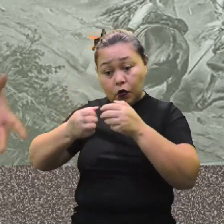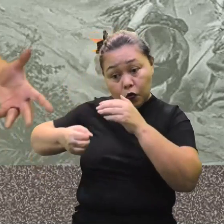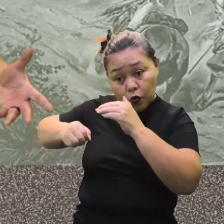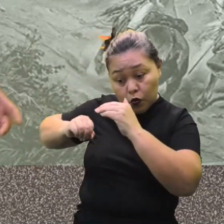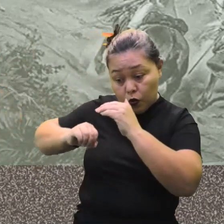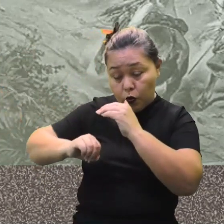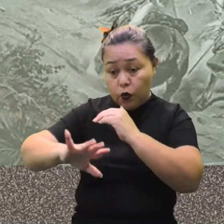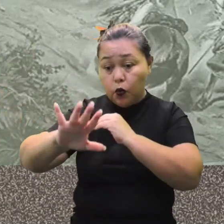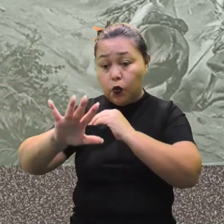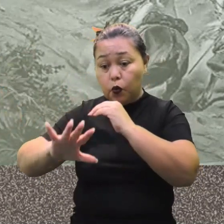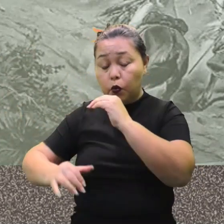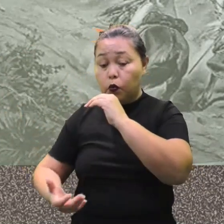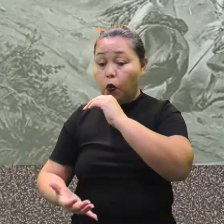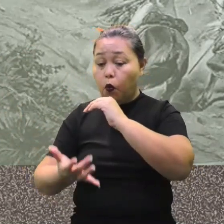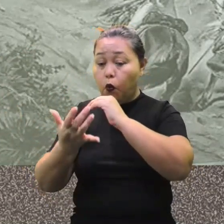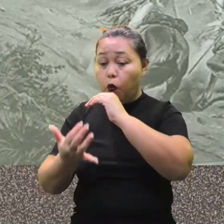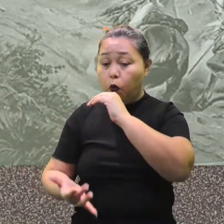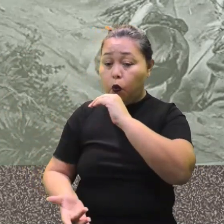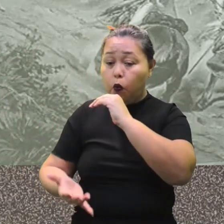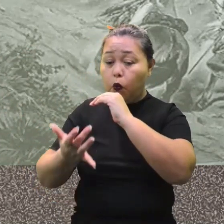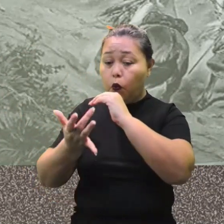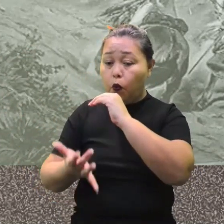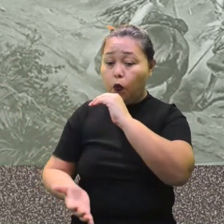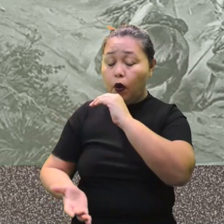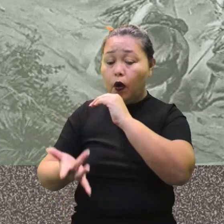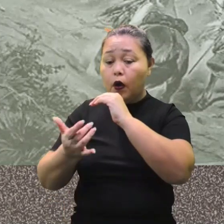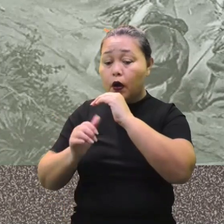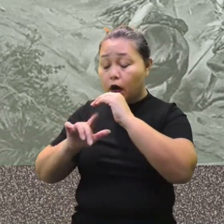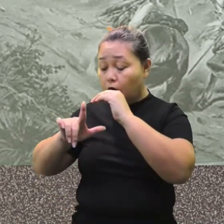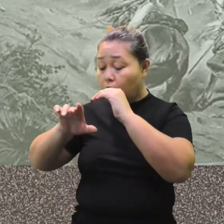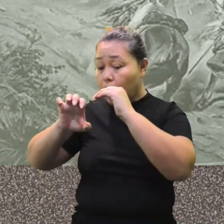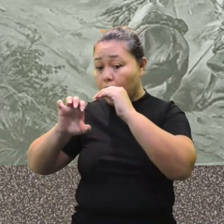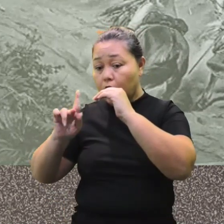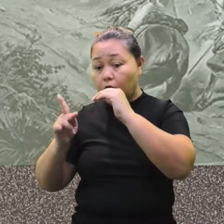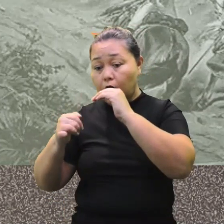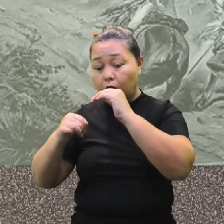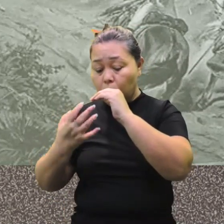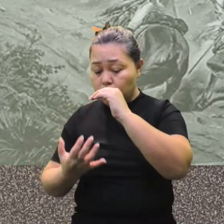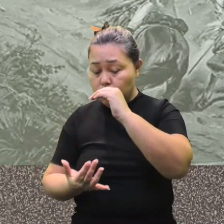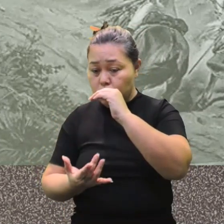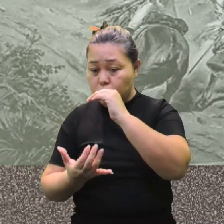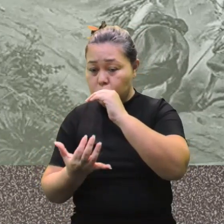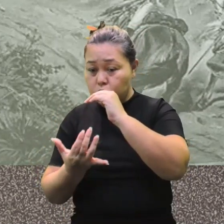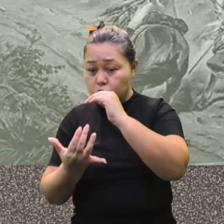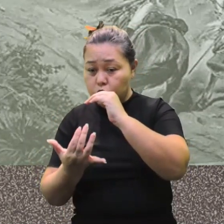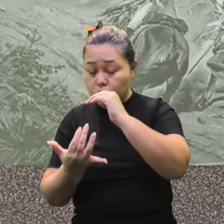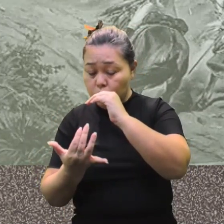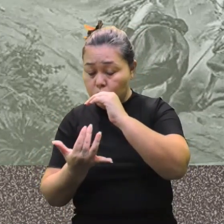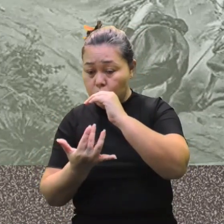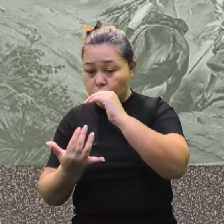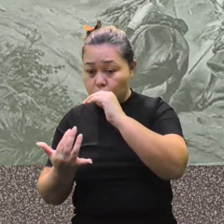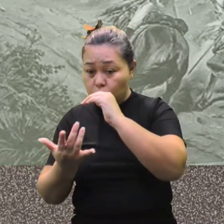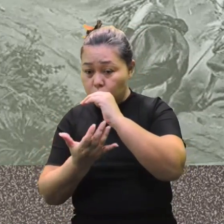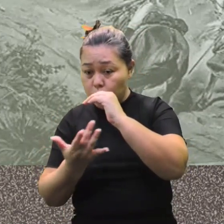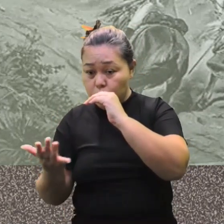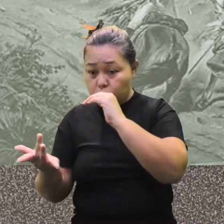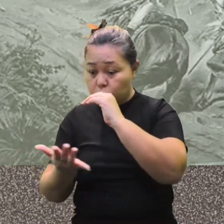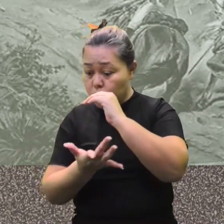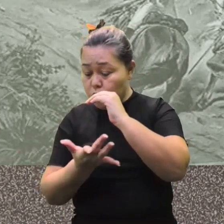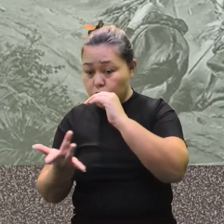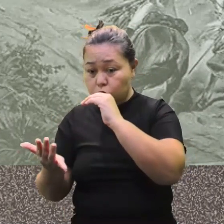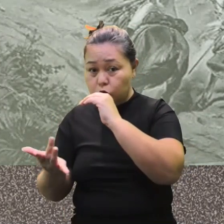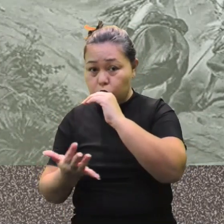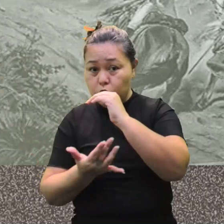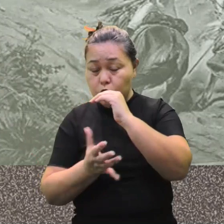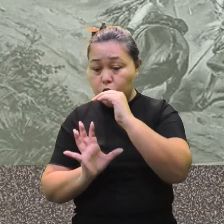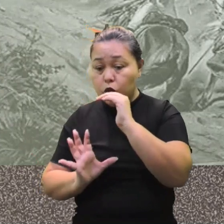eles jogam aquela lenha para queimar. Aquela lenha queima. Em cima de onde eles estão queimando a